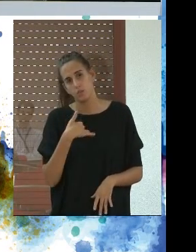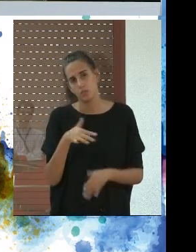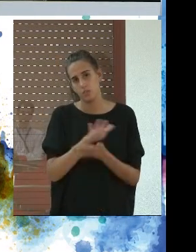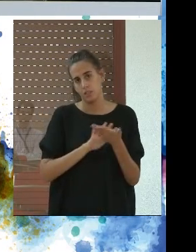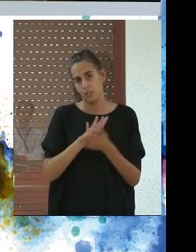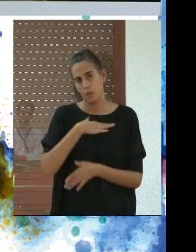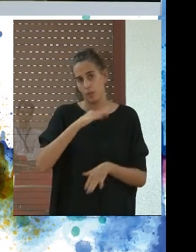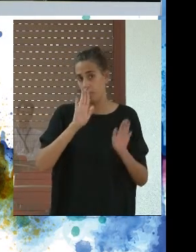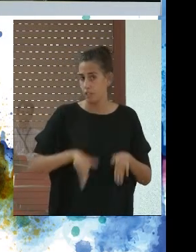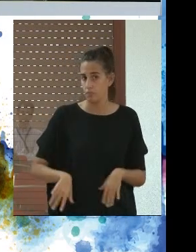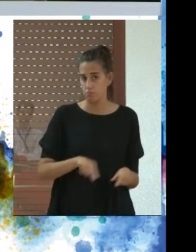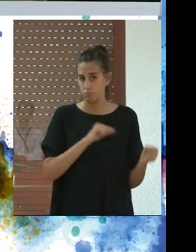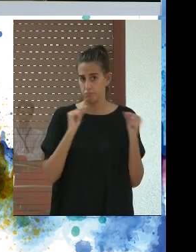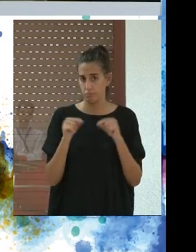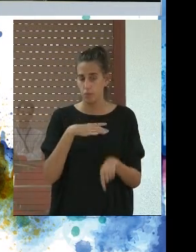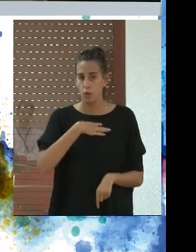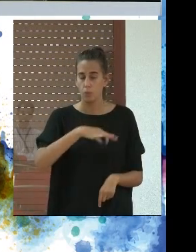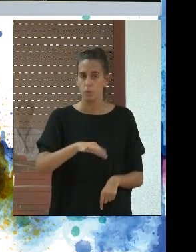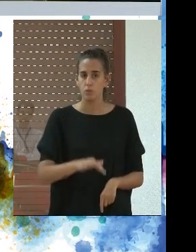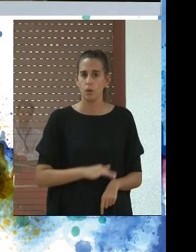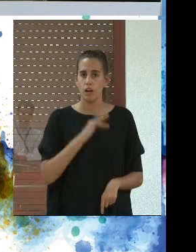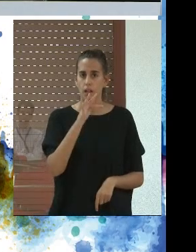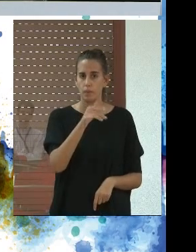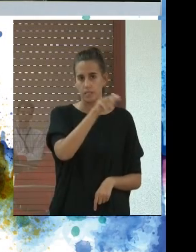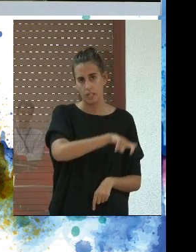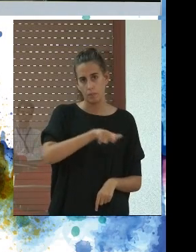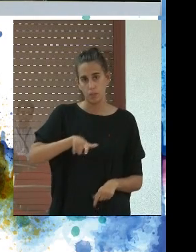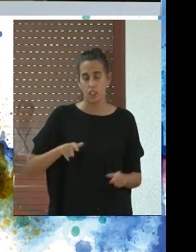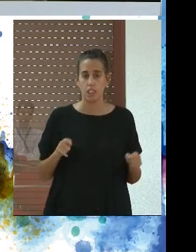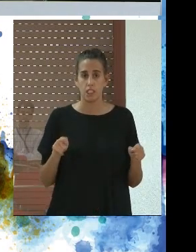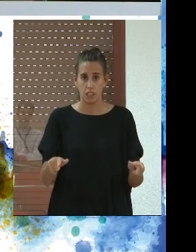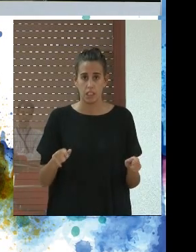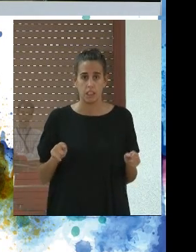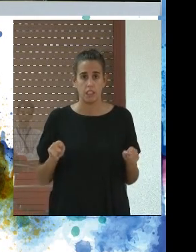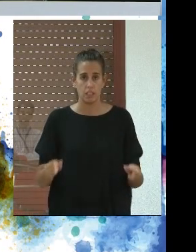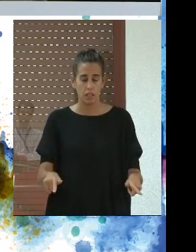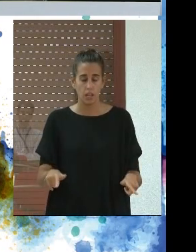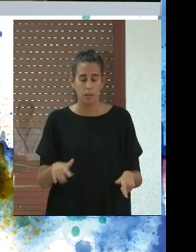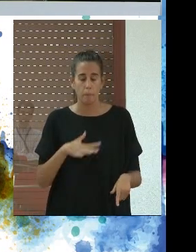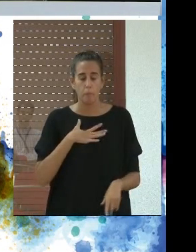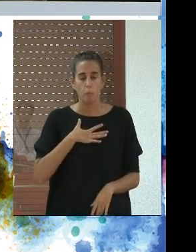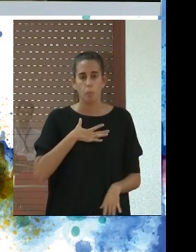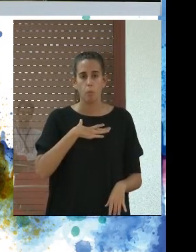there are advantages and disadvantages to both systems that we can discuss at very